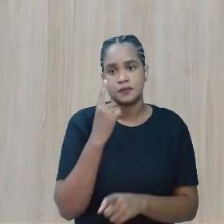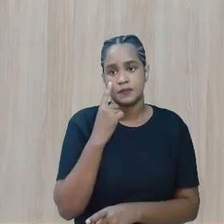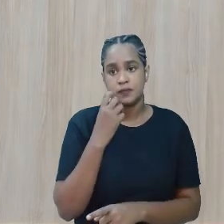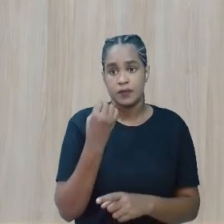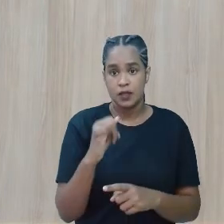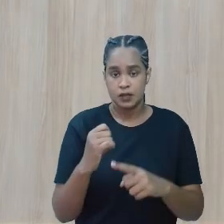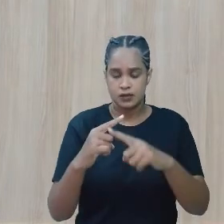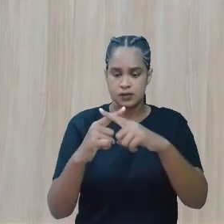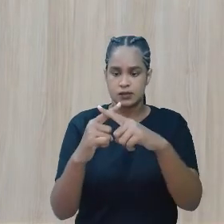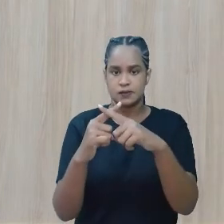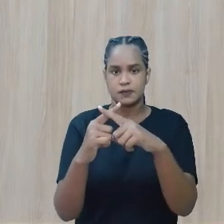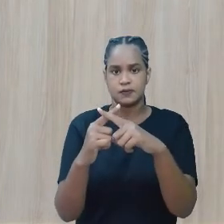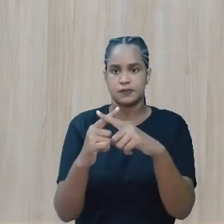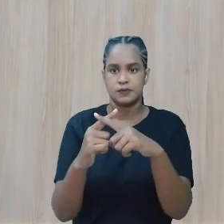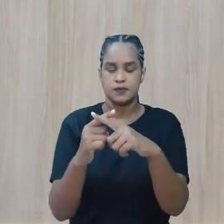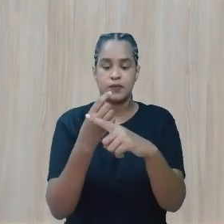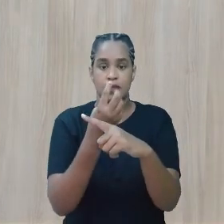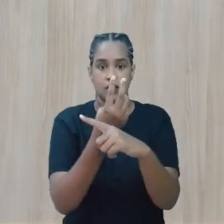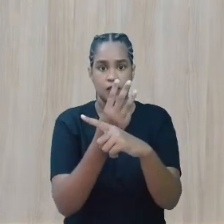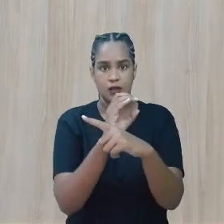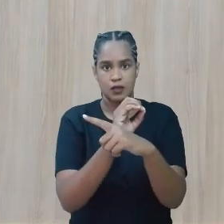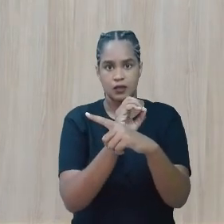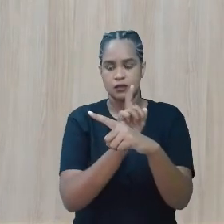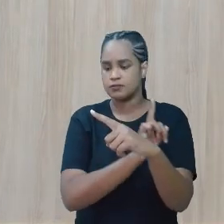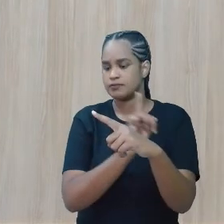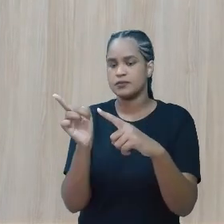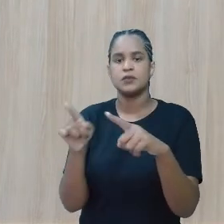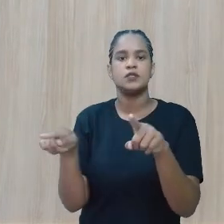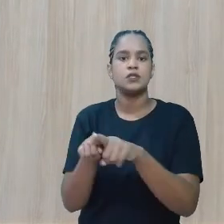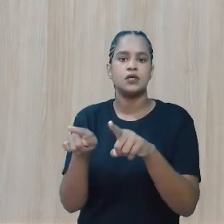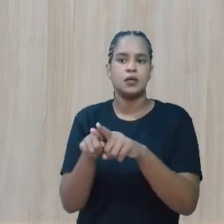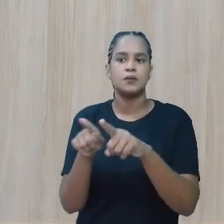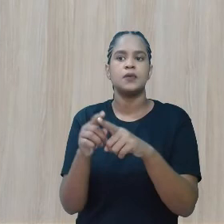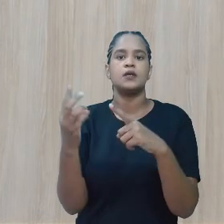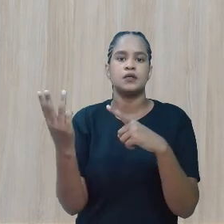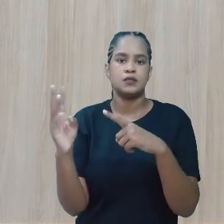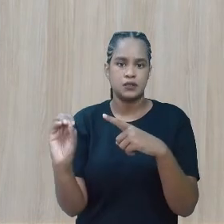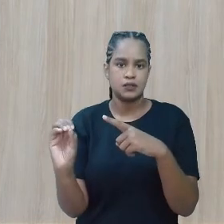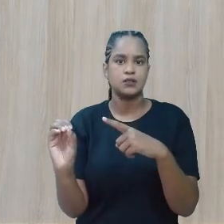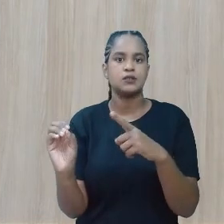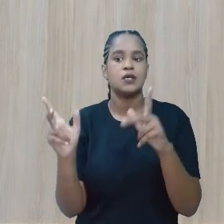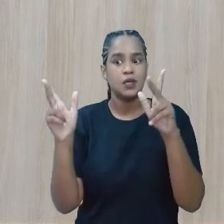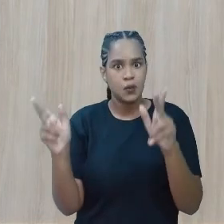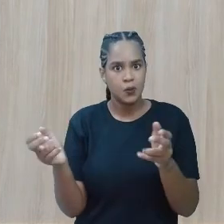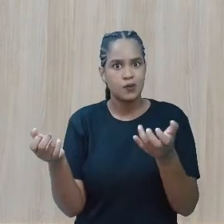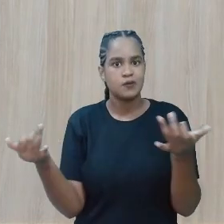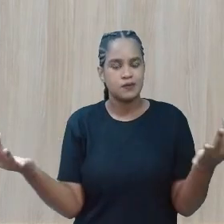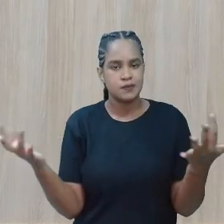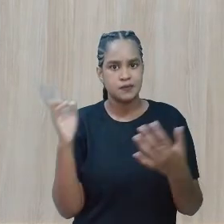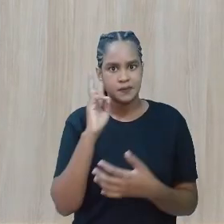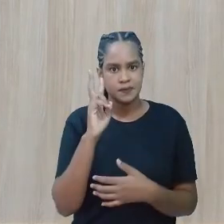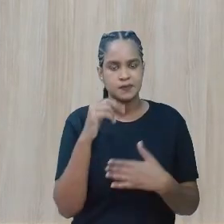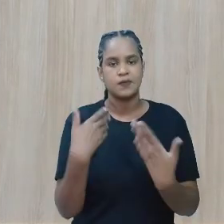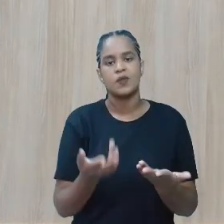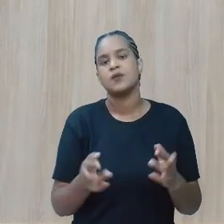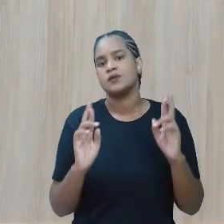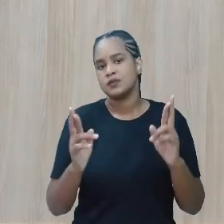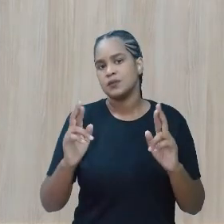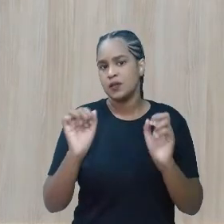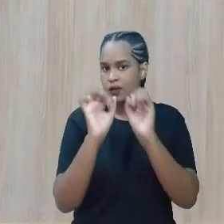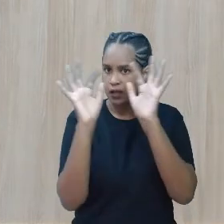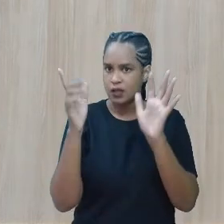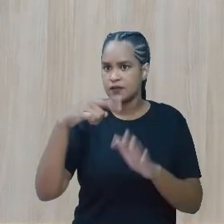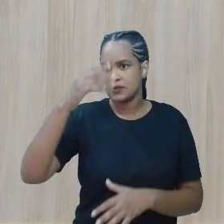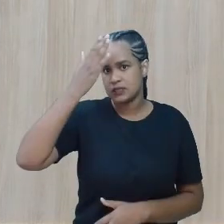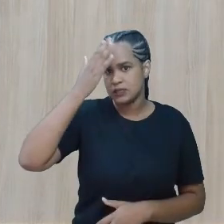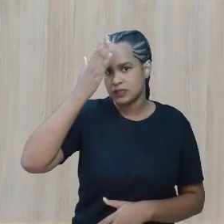se aquele ângulo lá mede 30 graus, o outro ângulo também vai medir 30 graus. Tá joia? Então, eu espero que tenha ficado bem claro